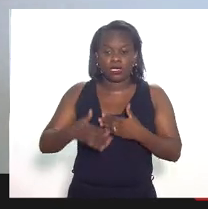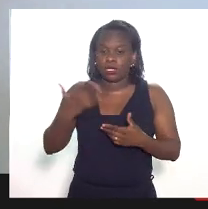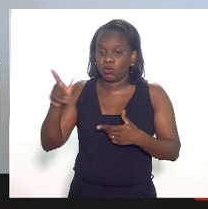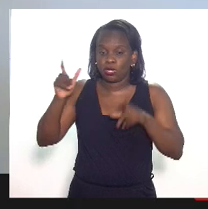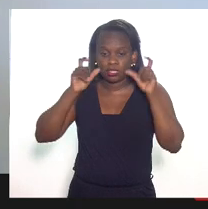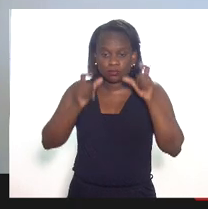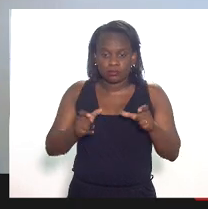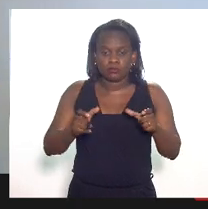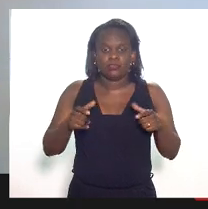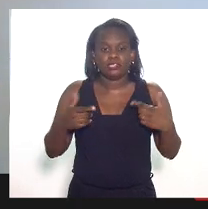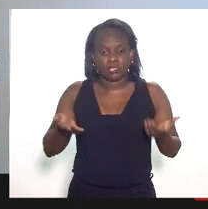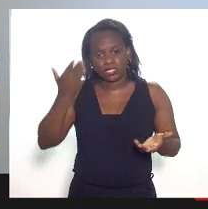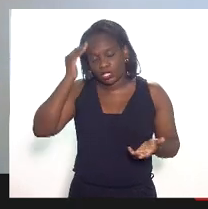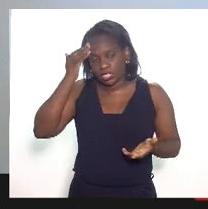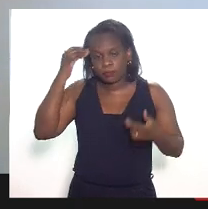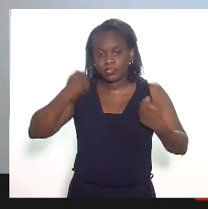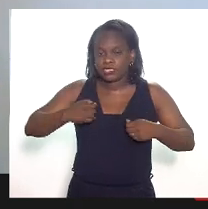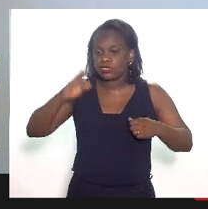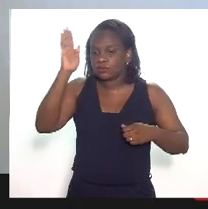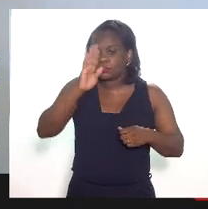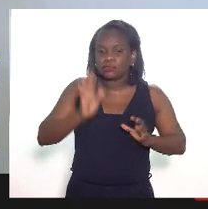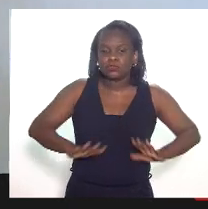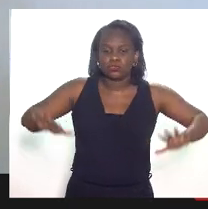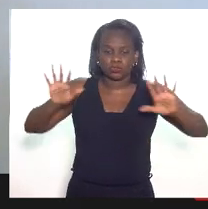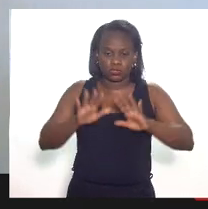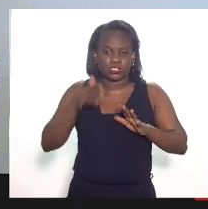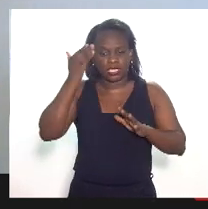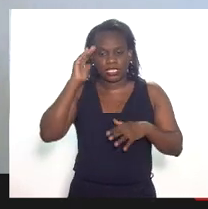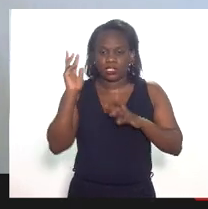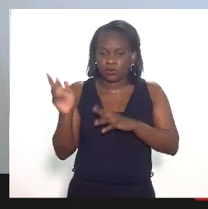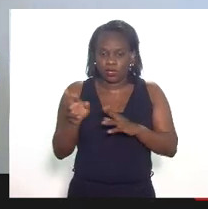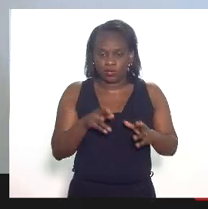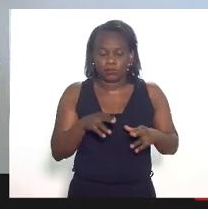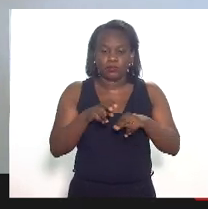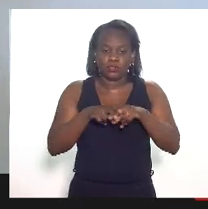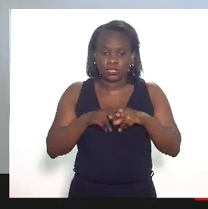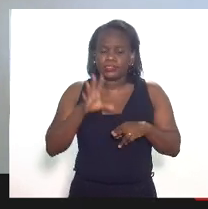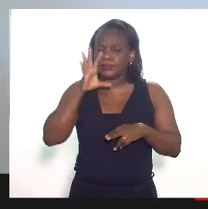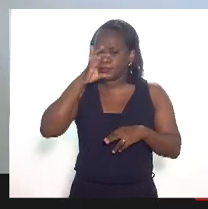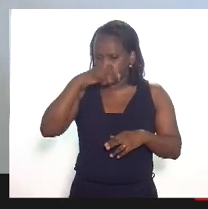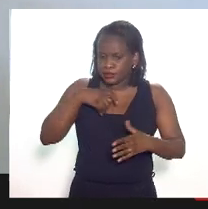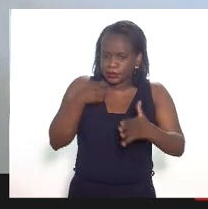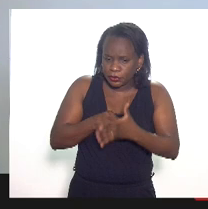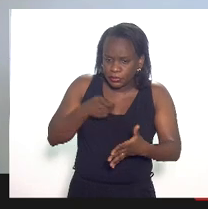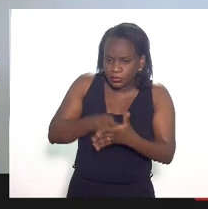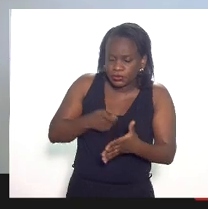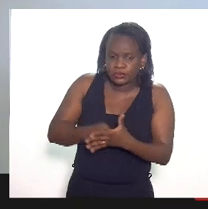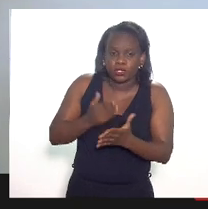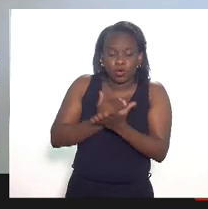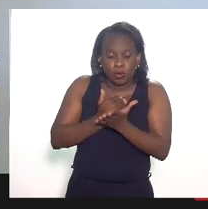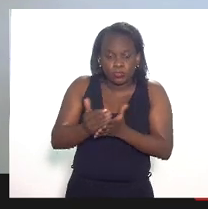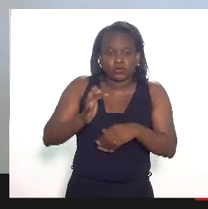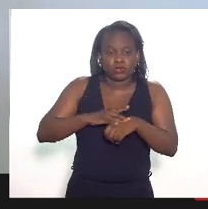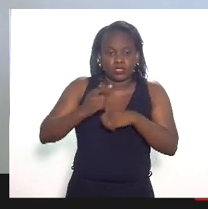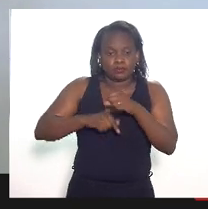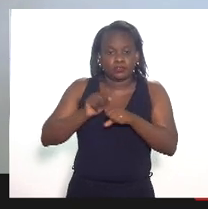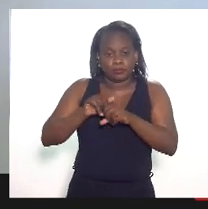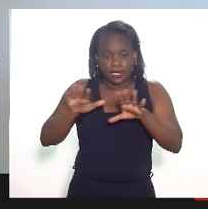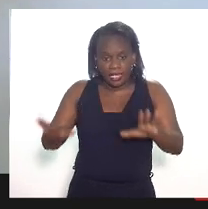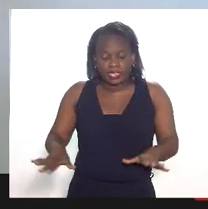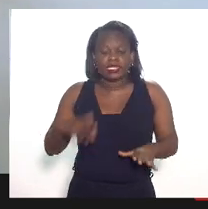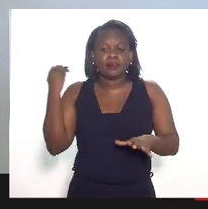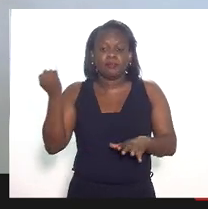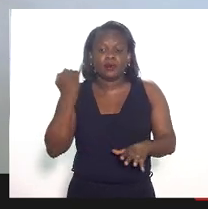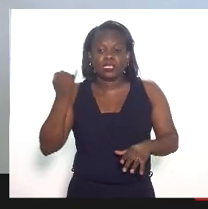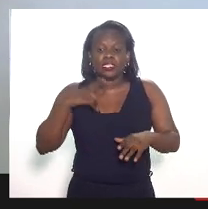interesse, e esse entendimento tem que ser nacional. Por isso, a gente insistiu desde o início da pandemia na importância de se ter